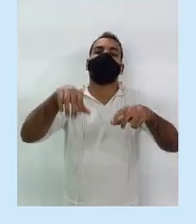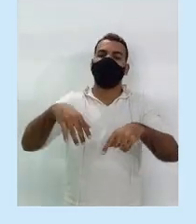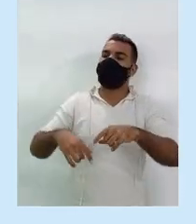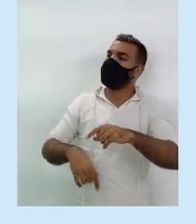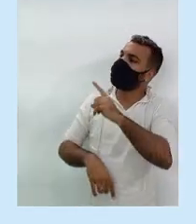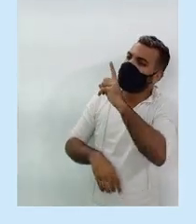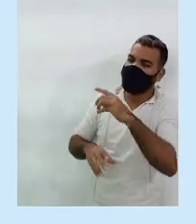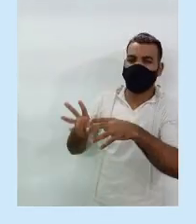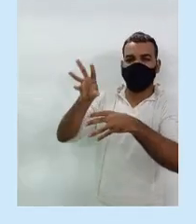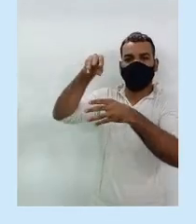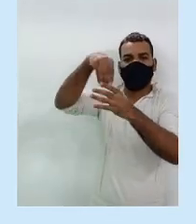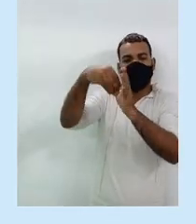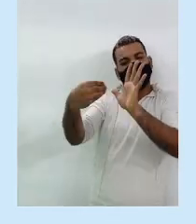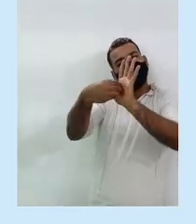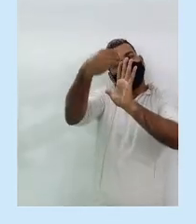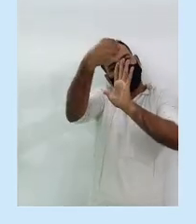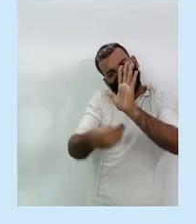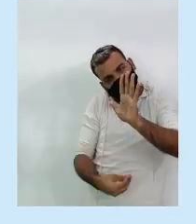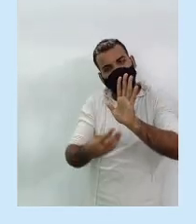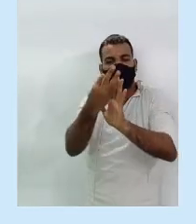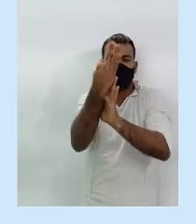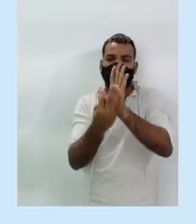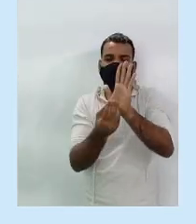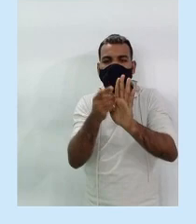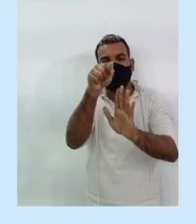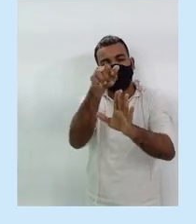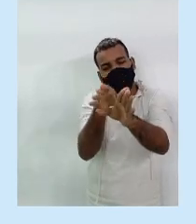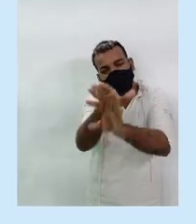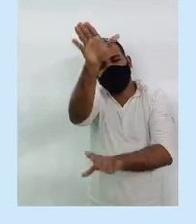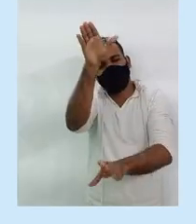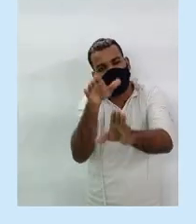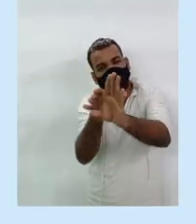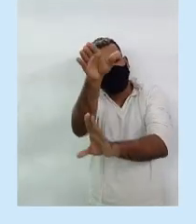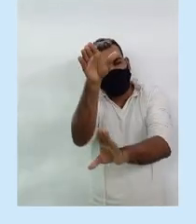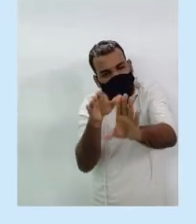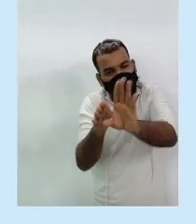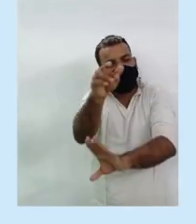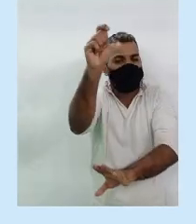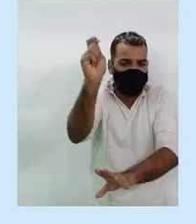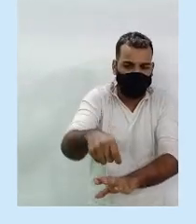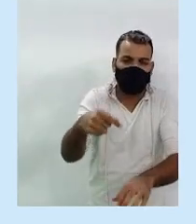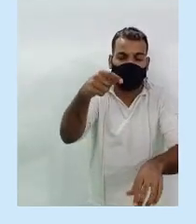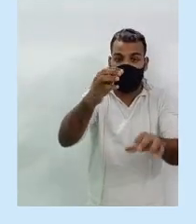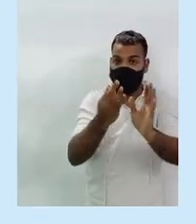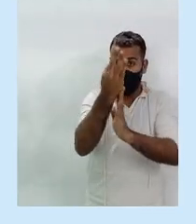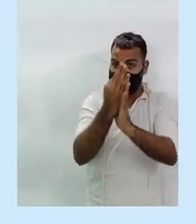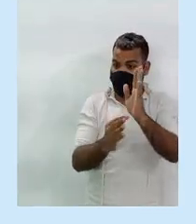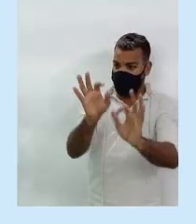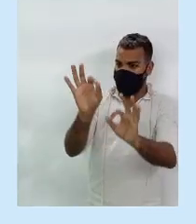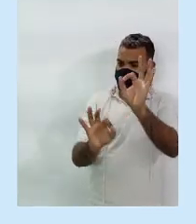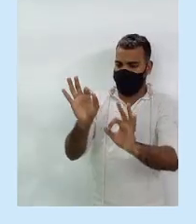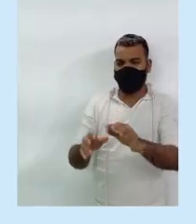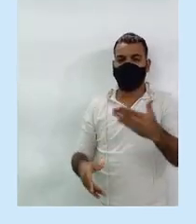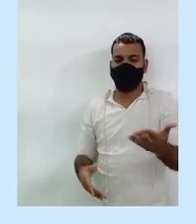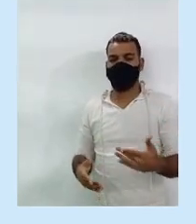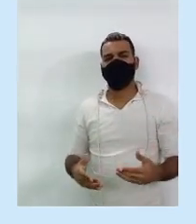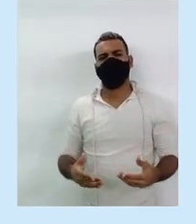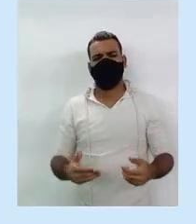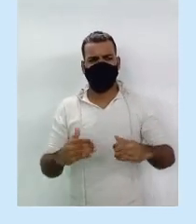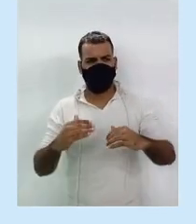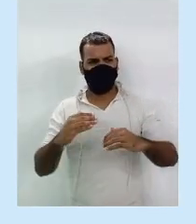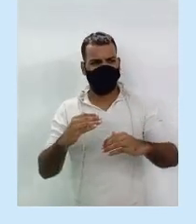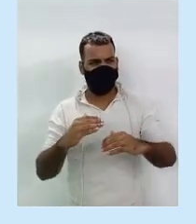perguntas norteadoras, certo? Para organizar um texto jornalístico. Lembrar que o